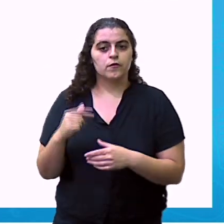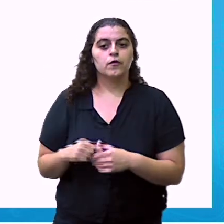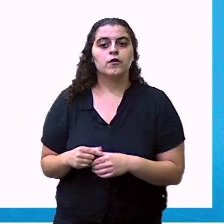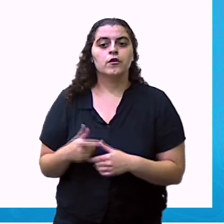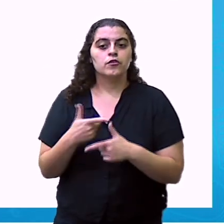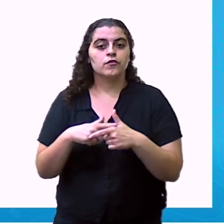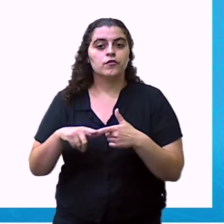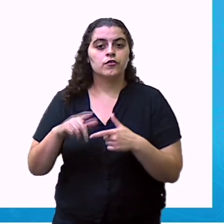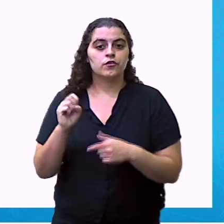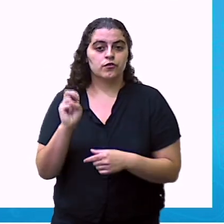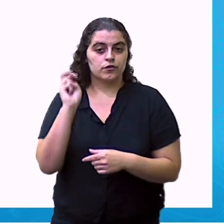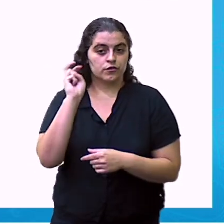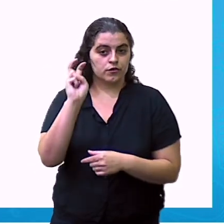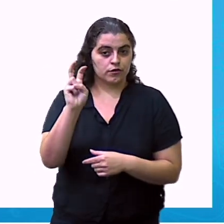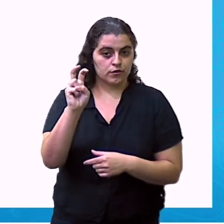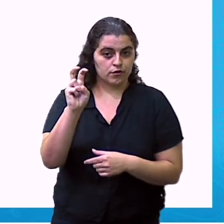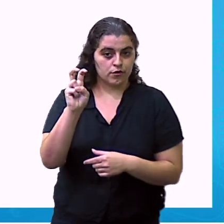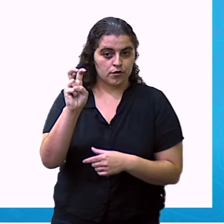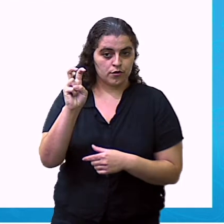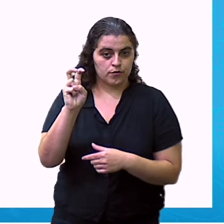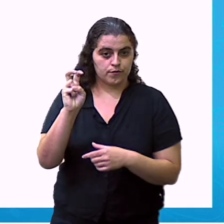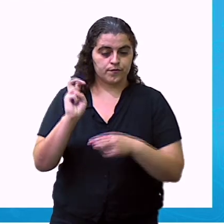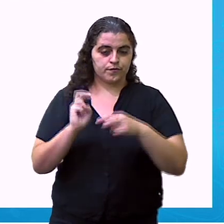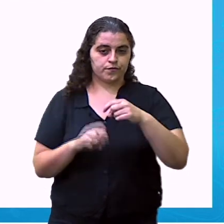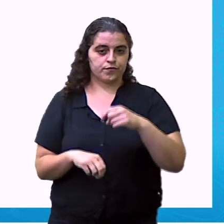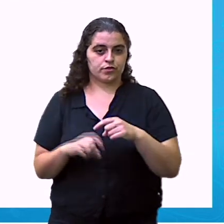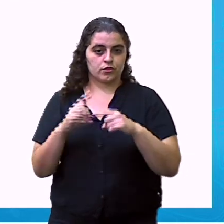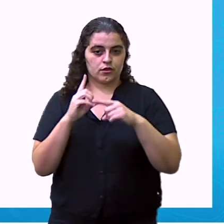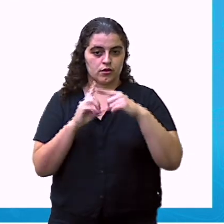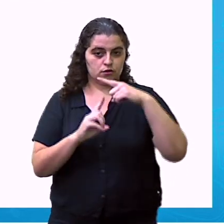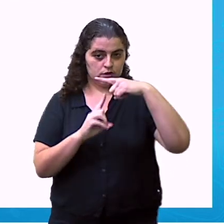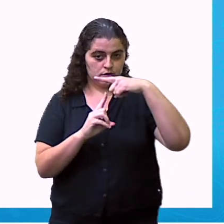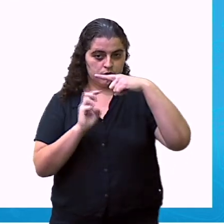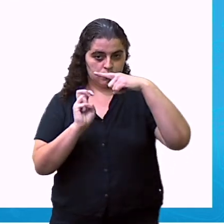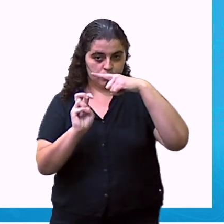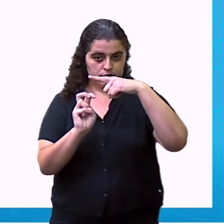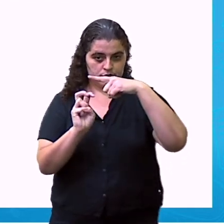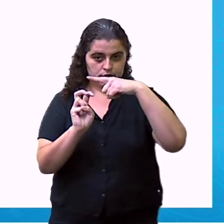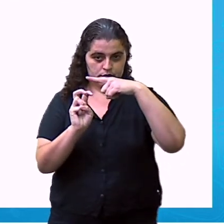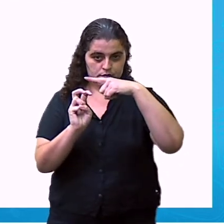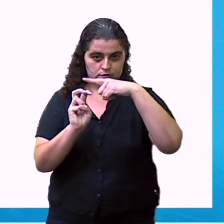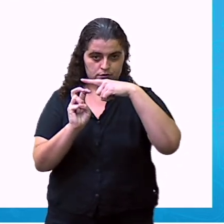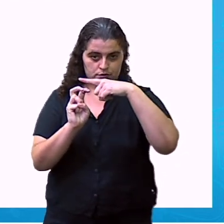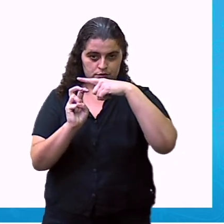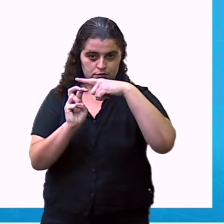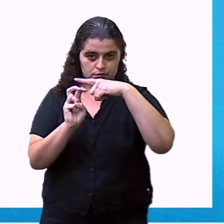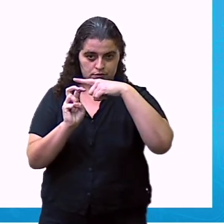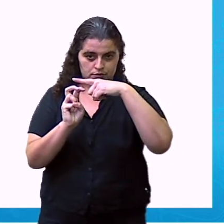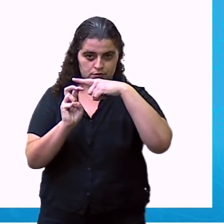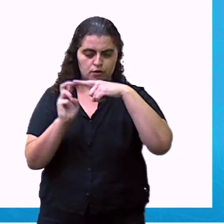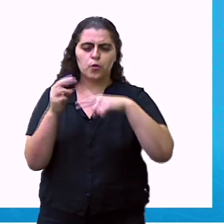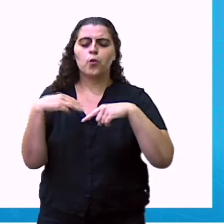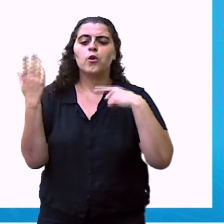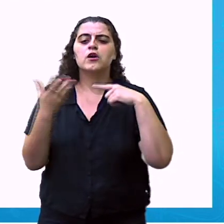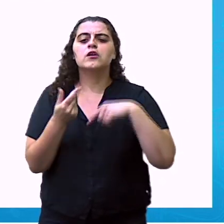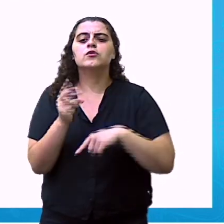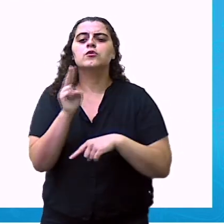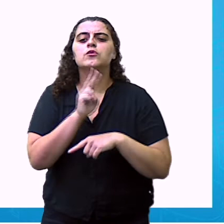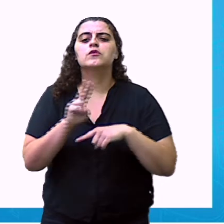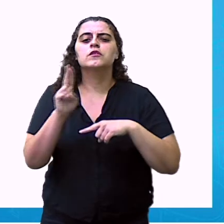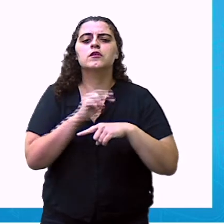fracionado em 5 partes. Então, é o nosso denominador. E quantas partes nós